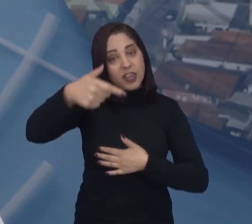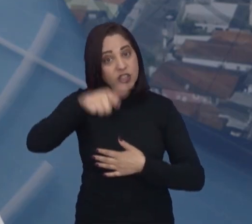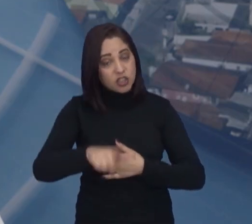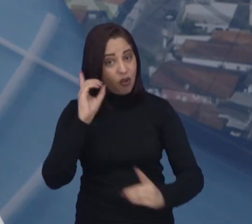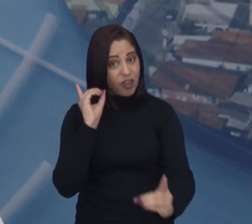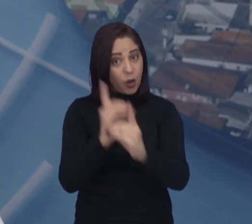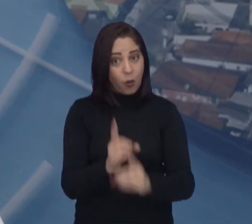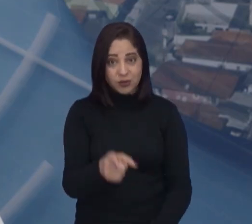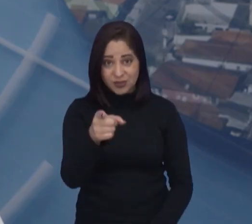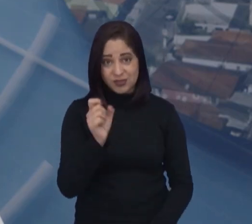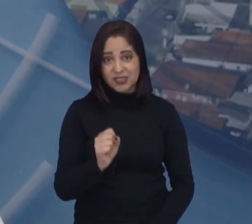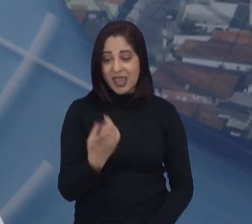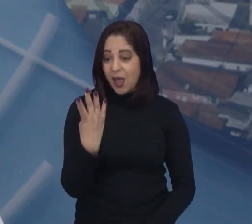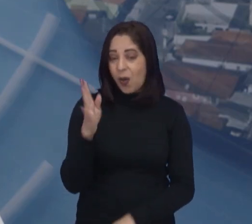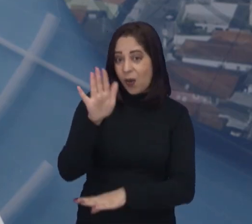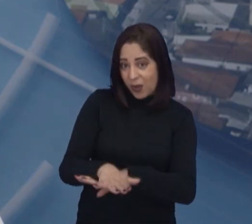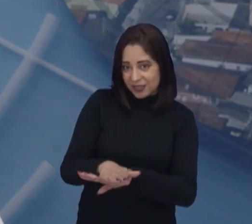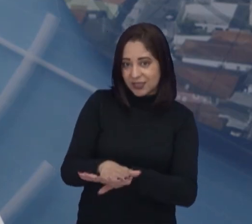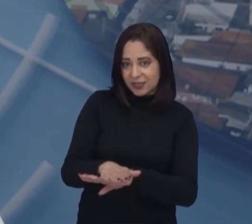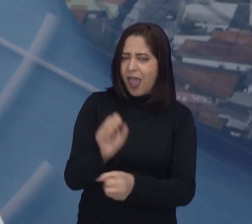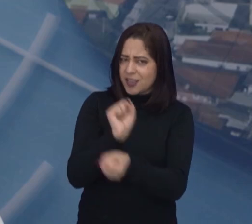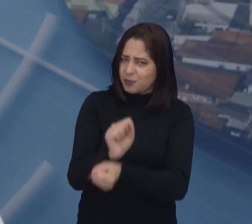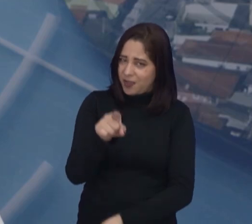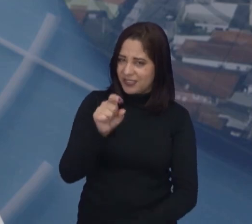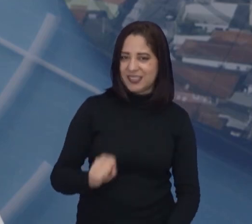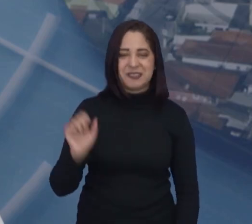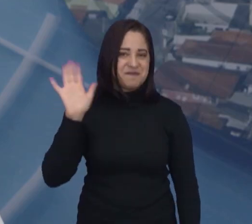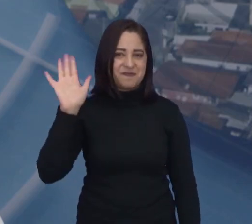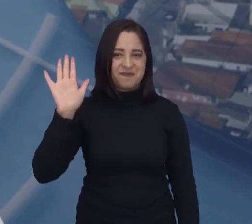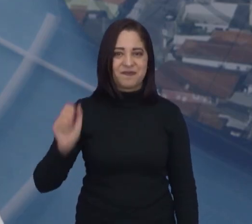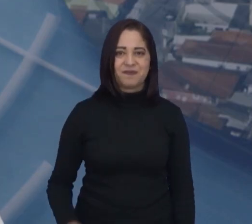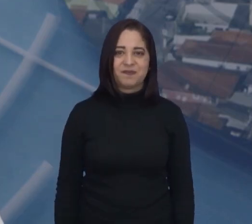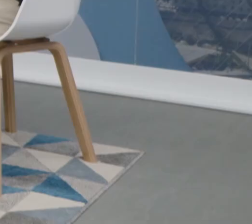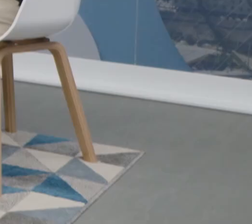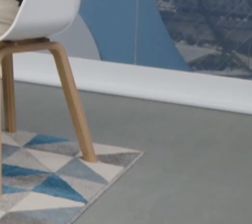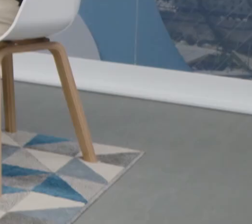de volta a partir das 4 horas da tarde e eu espero vocês. Até mais!